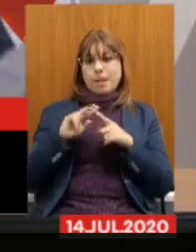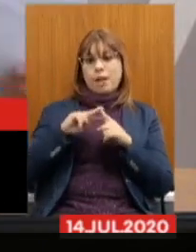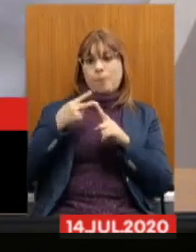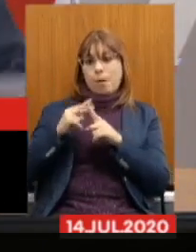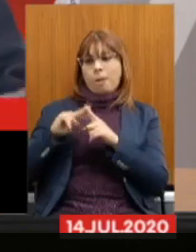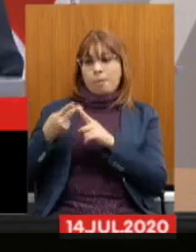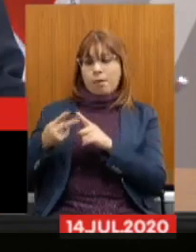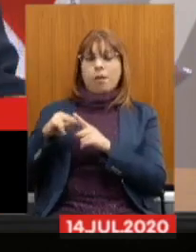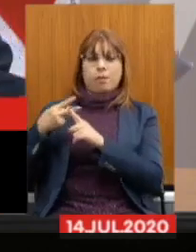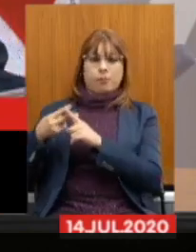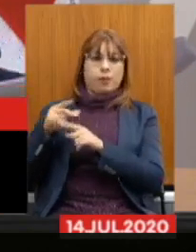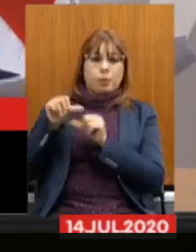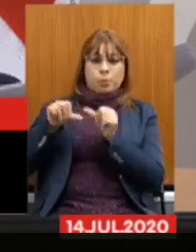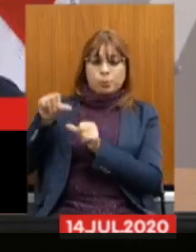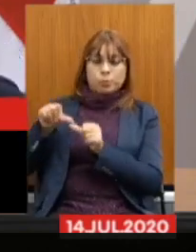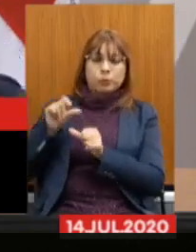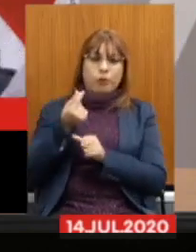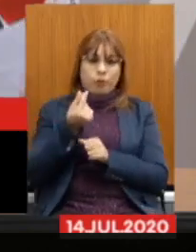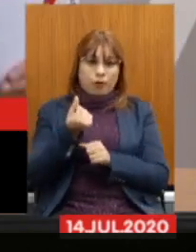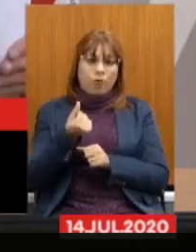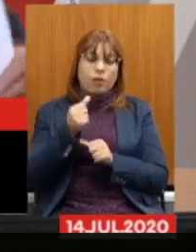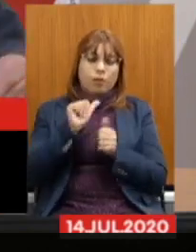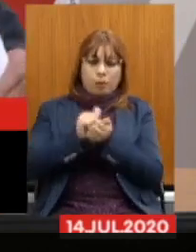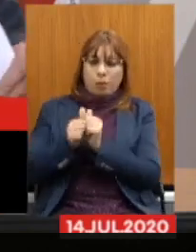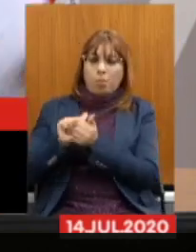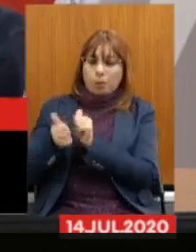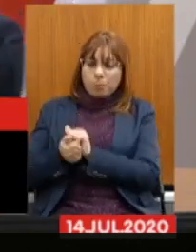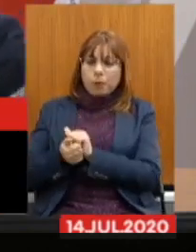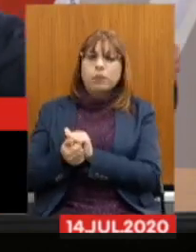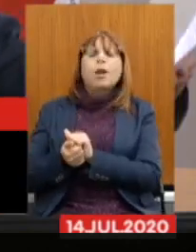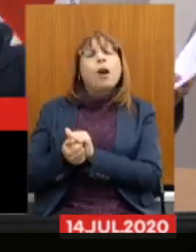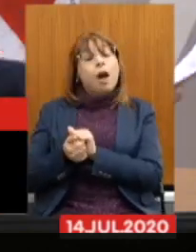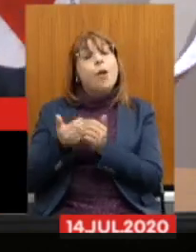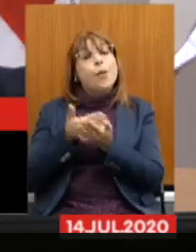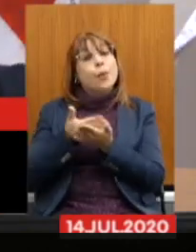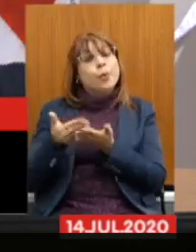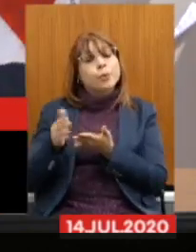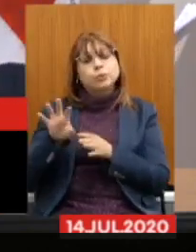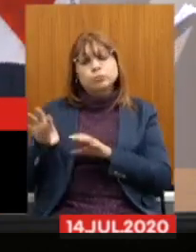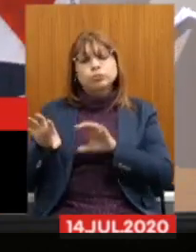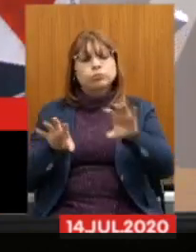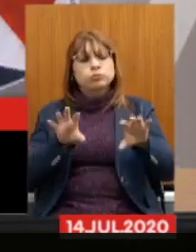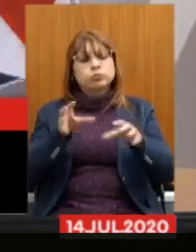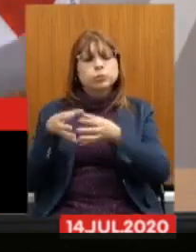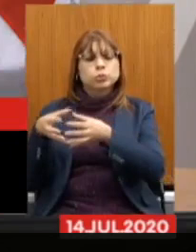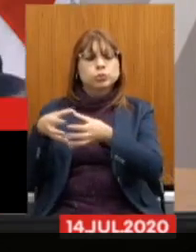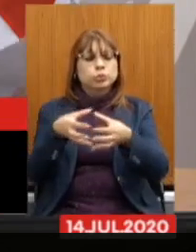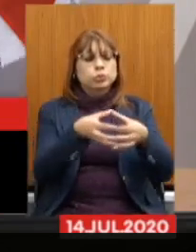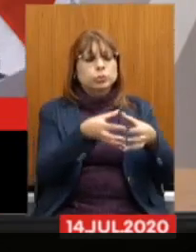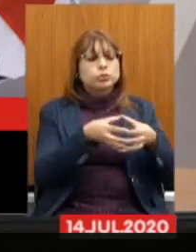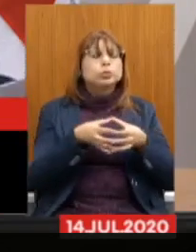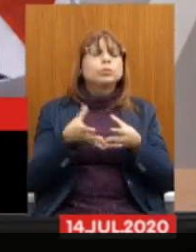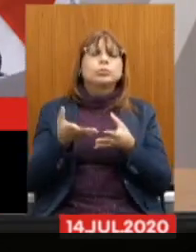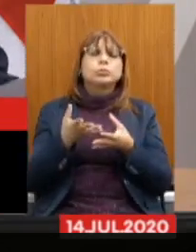se começou a fazer reajustes de classes separadas,